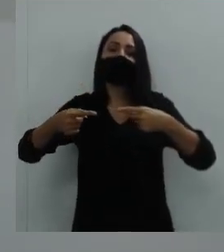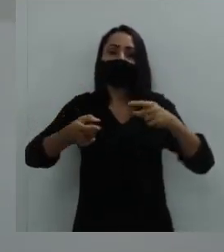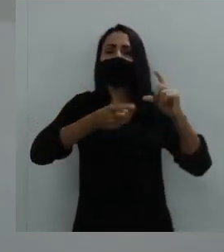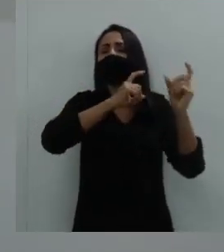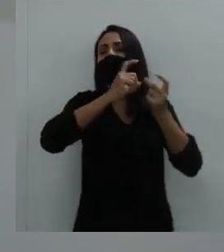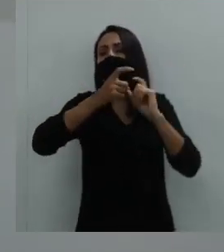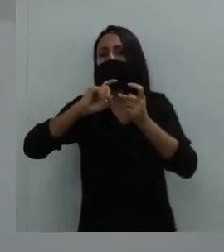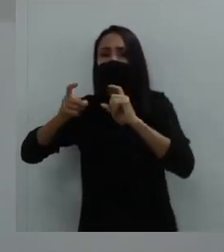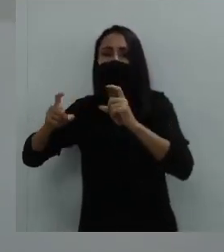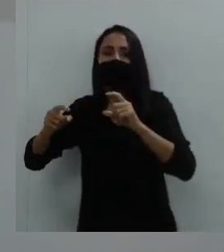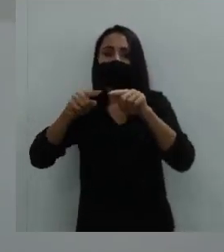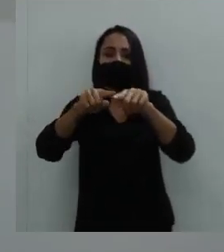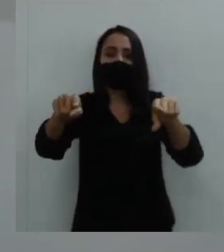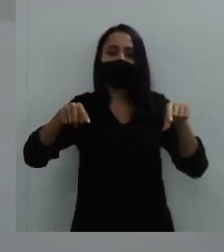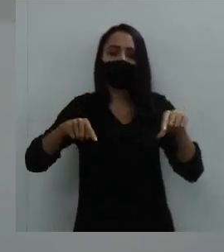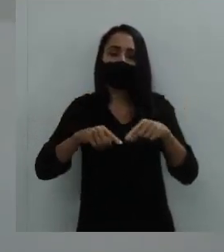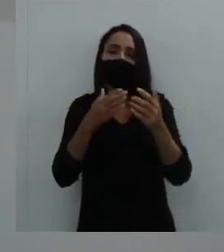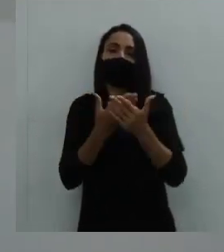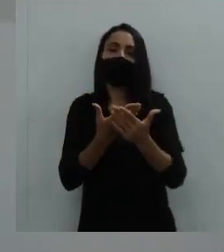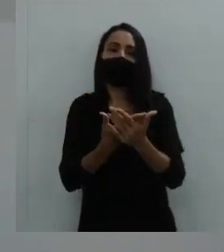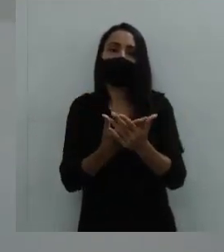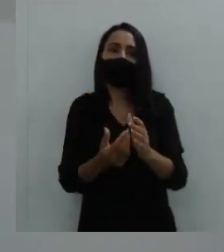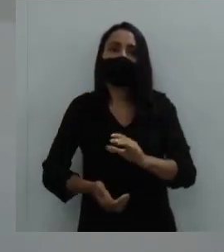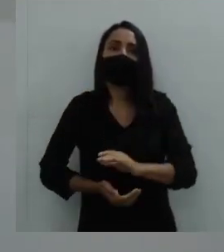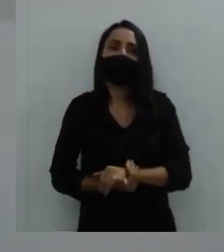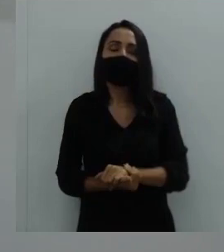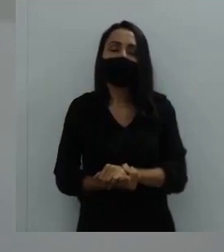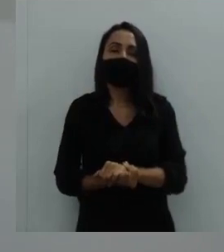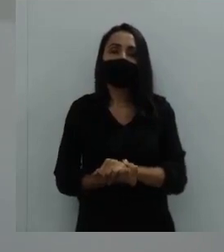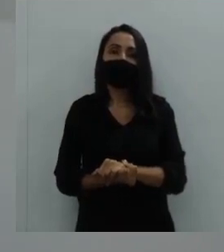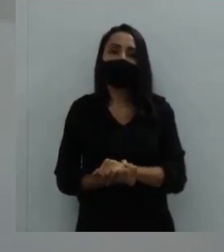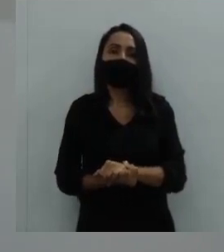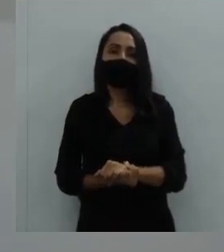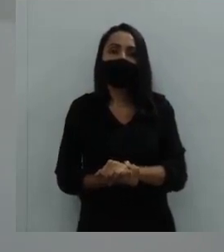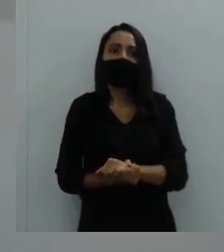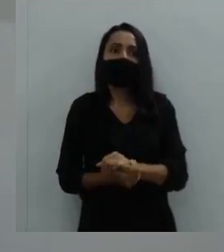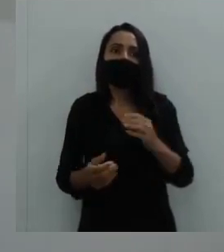postura, a entoação, o acento, o ritmo, a